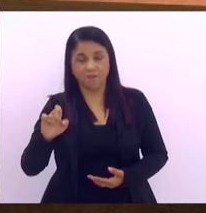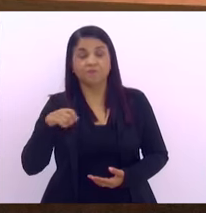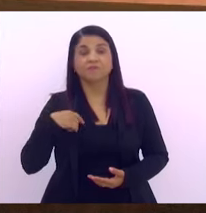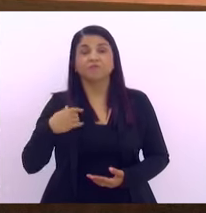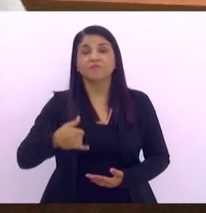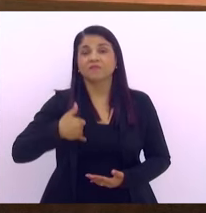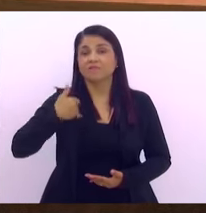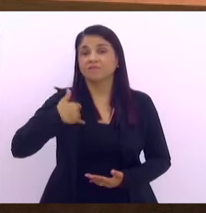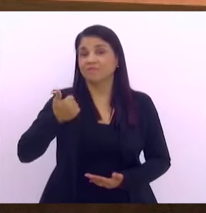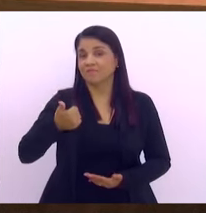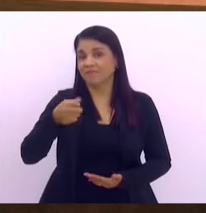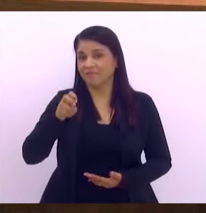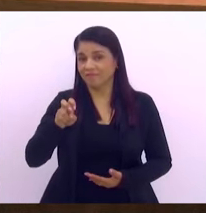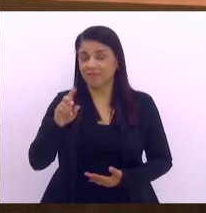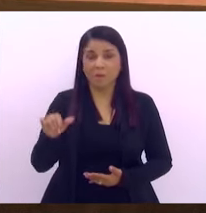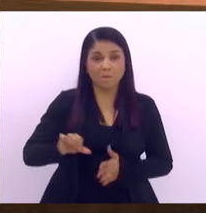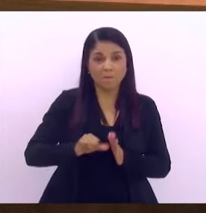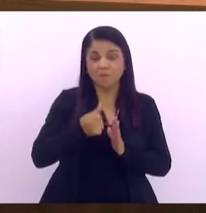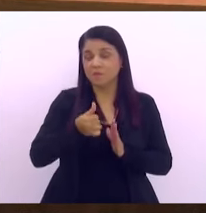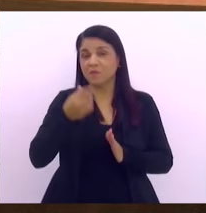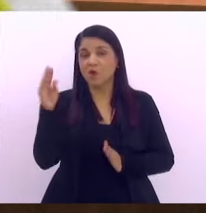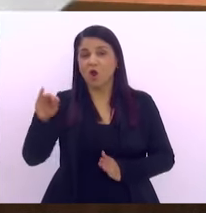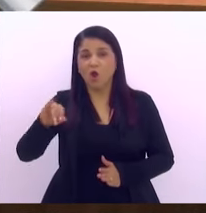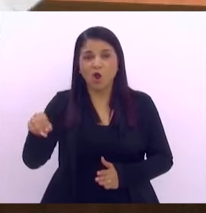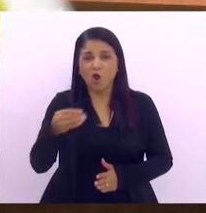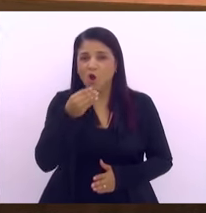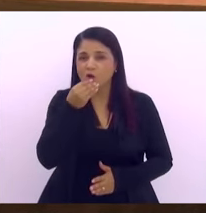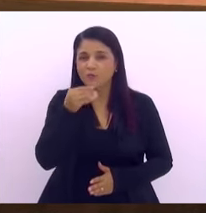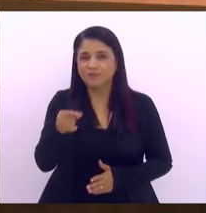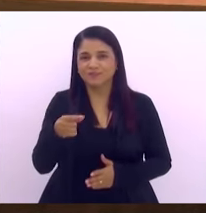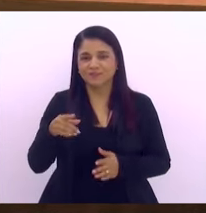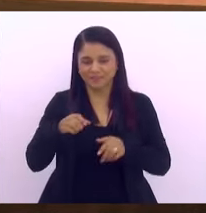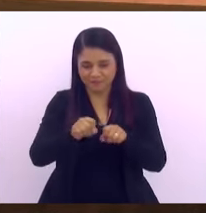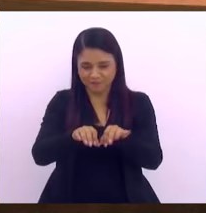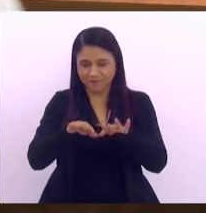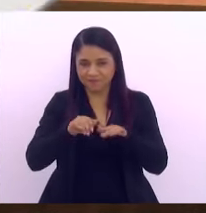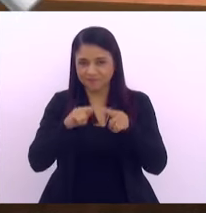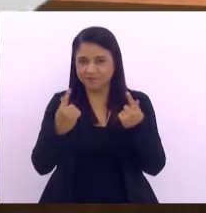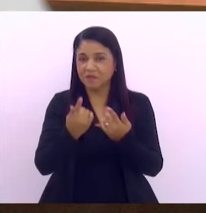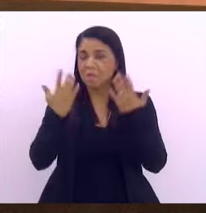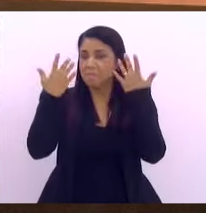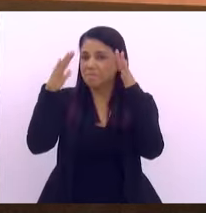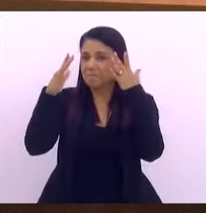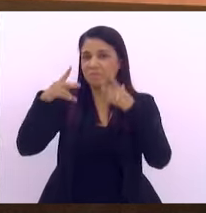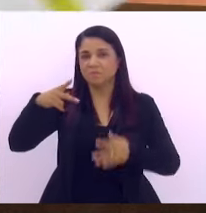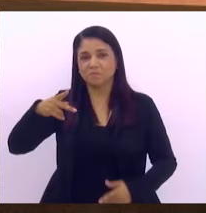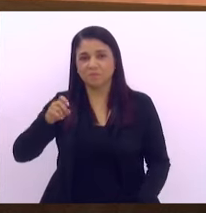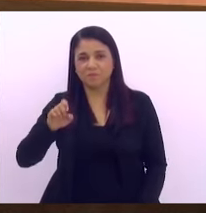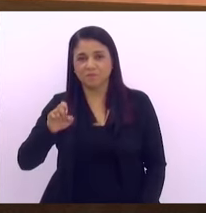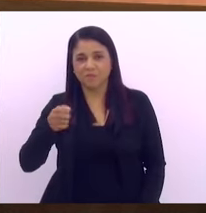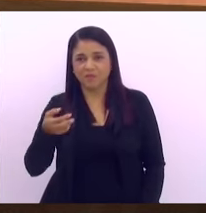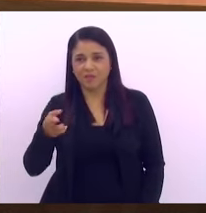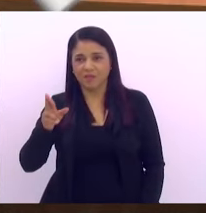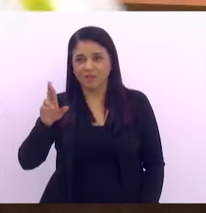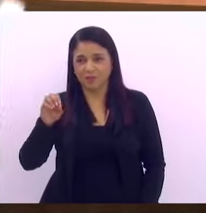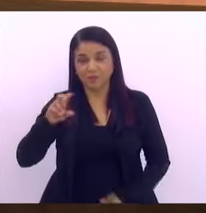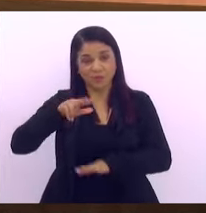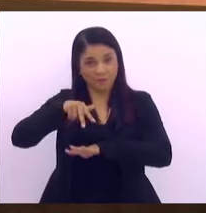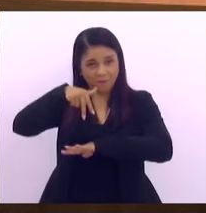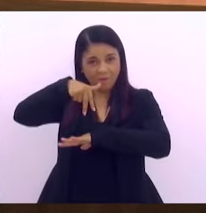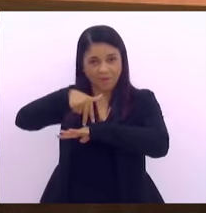primeira oportunidade de estar dentro do Parlamento Fluminense. Parabenizar o Pedro por todas as suas... Pedro que está em pé